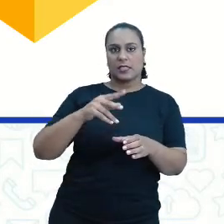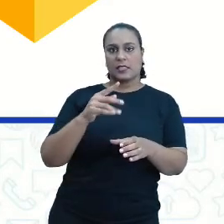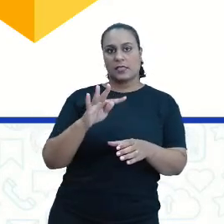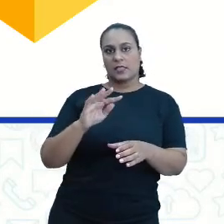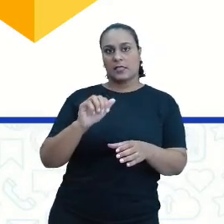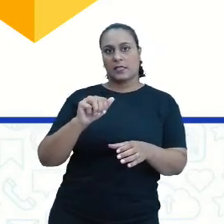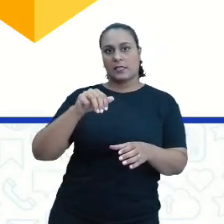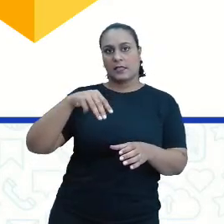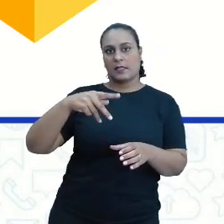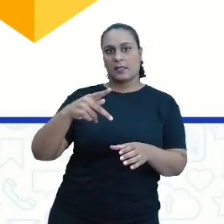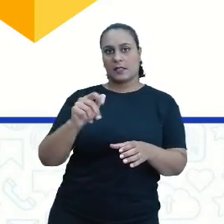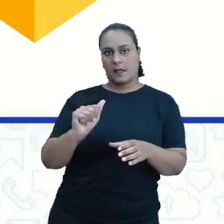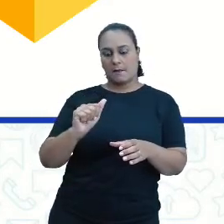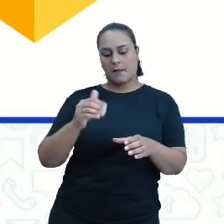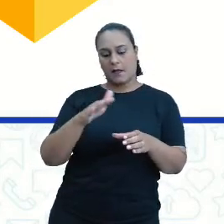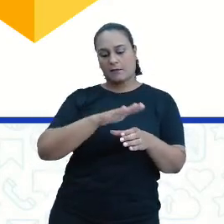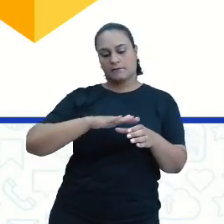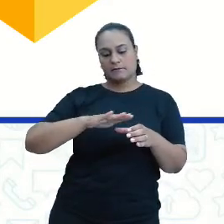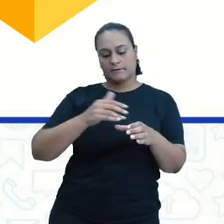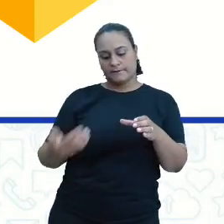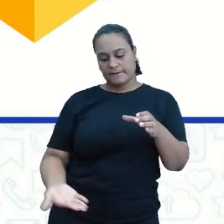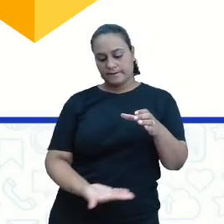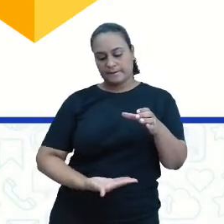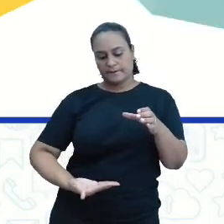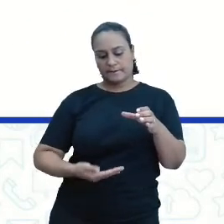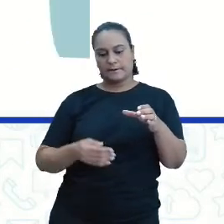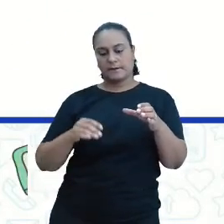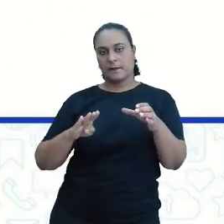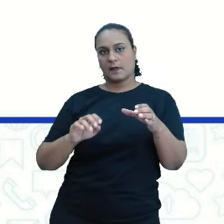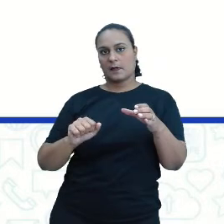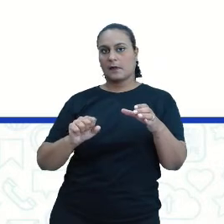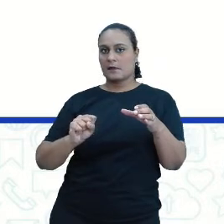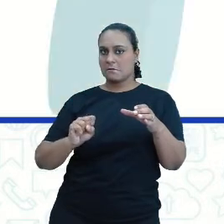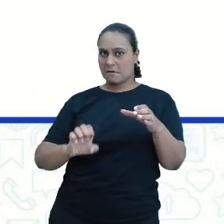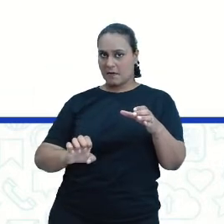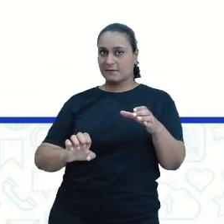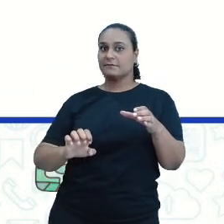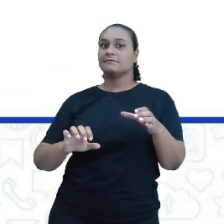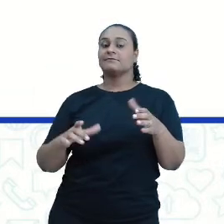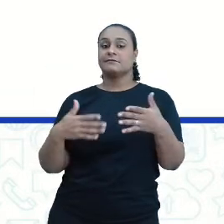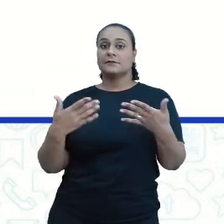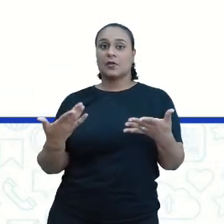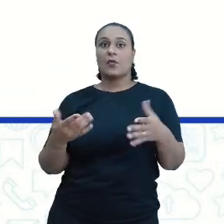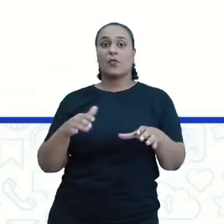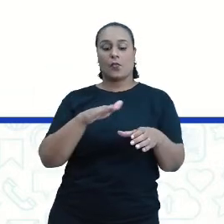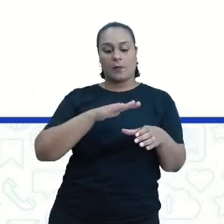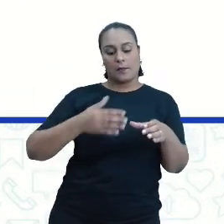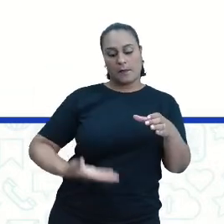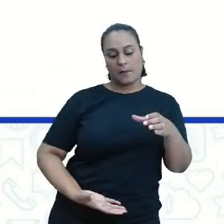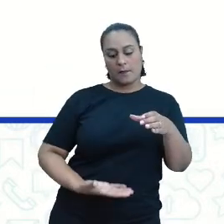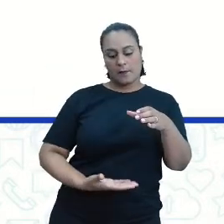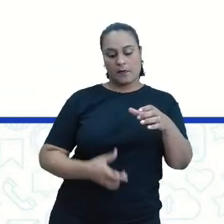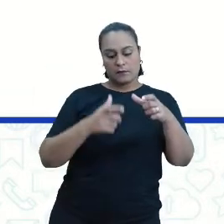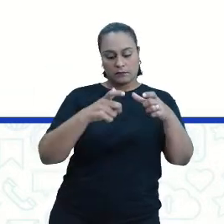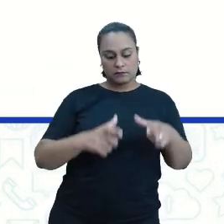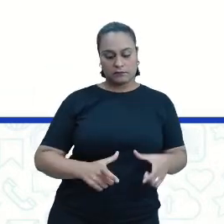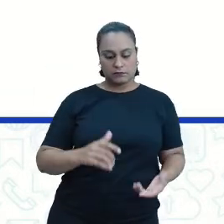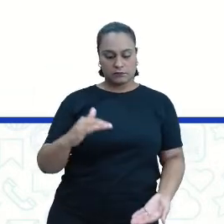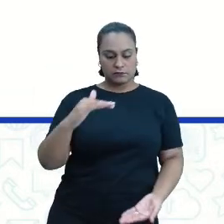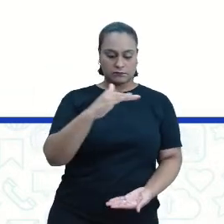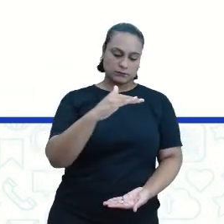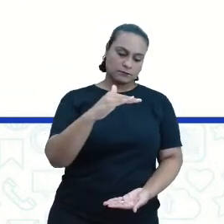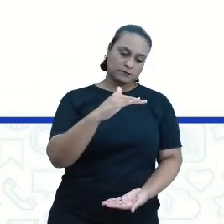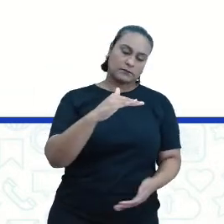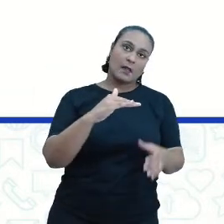certo? A base é a parte de baixo, a tampa a parte de cima. Então, você percebe que tanto no cilindro quanto no prisma, a parte de